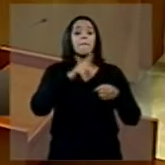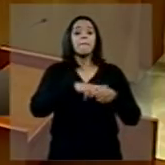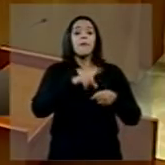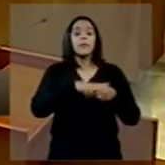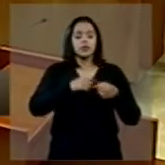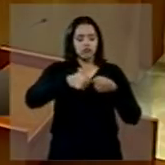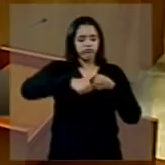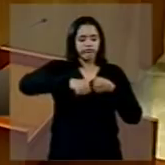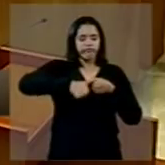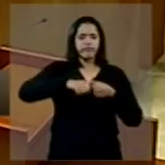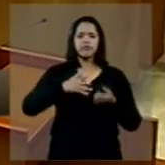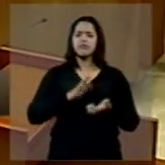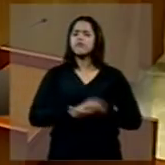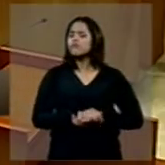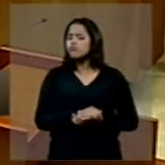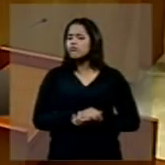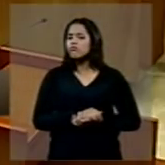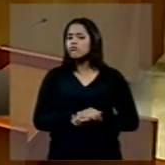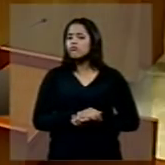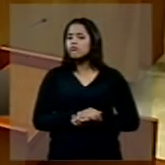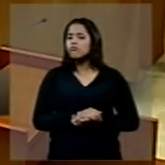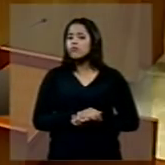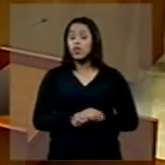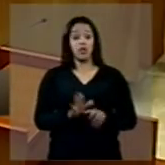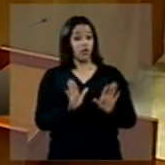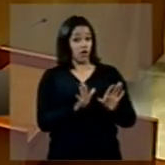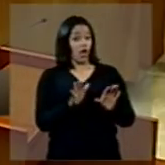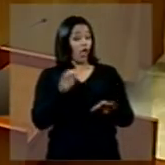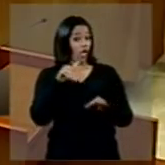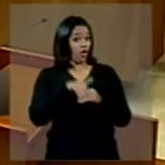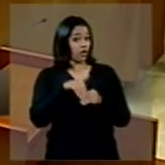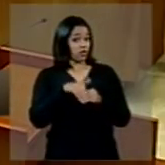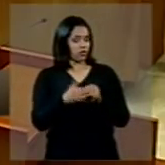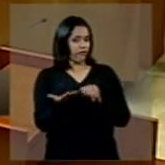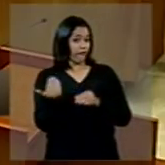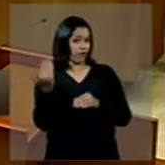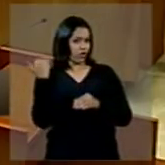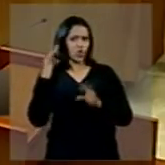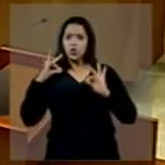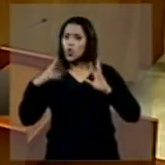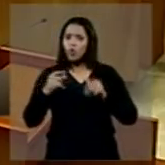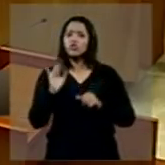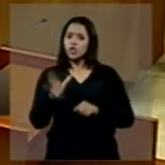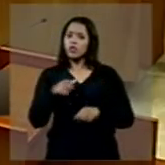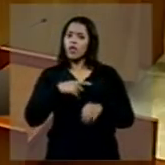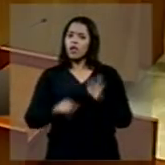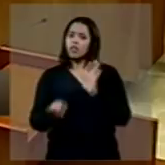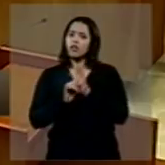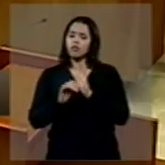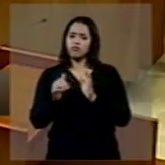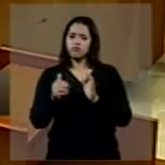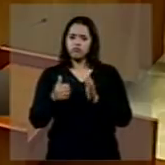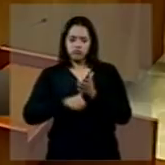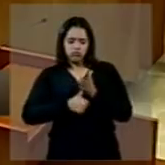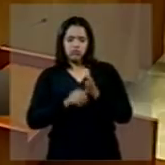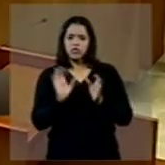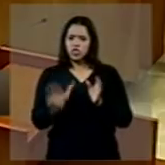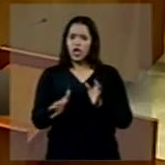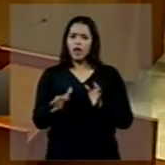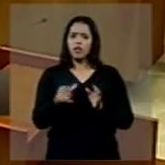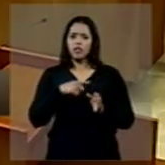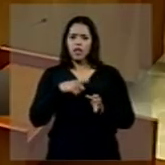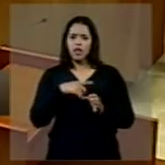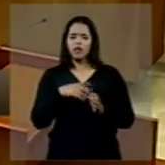biometricamente? Ministro Marco Aurélio, nas outras eleições passadas, todos estavam identificados. Todos poderiam ser